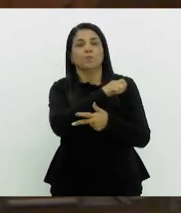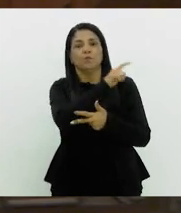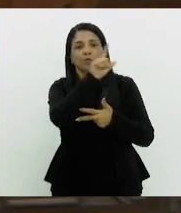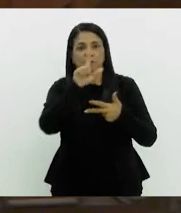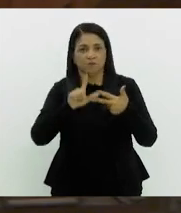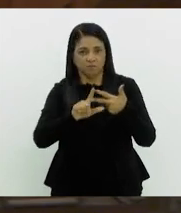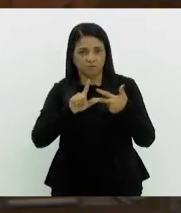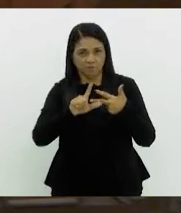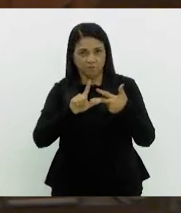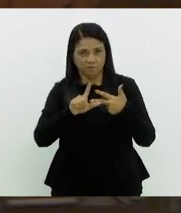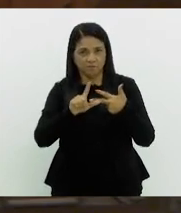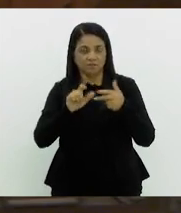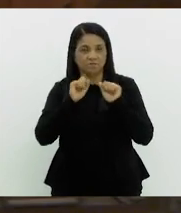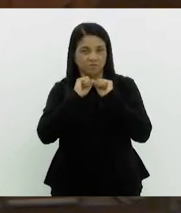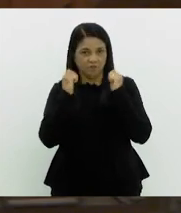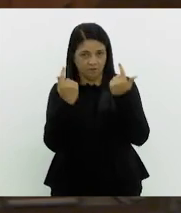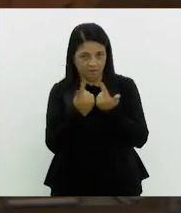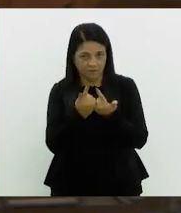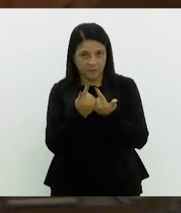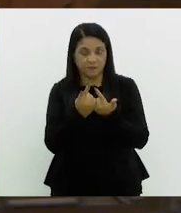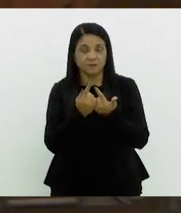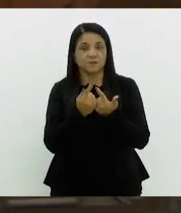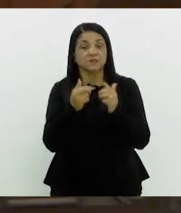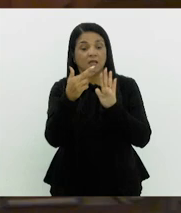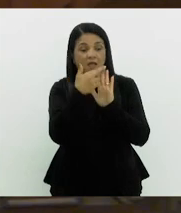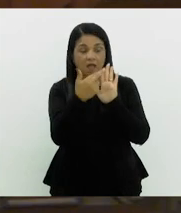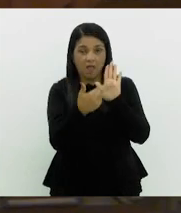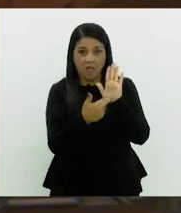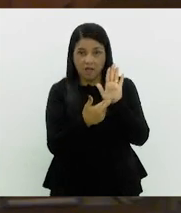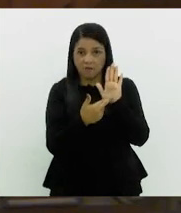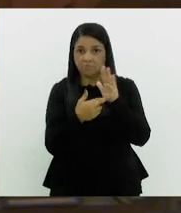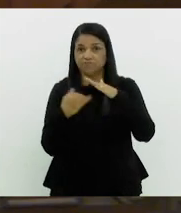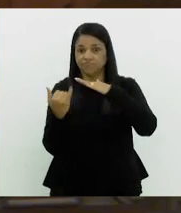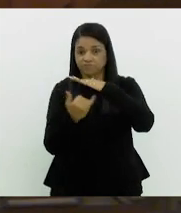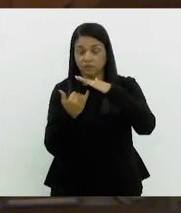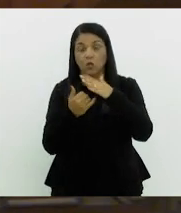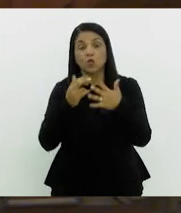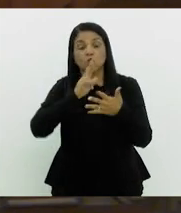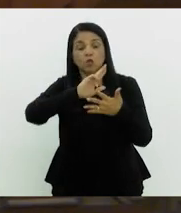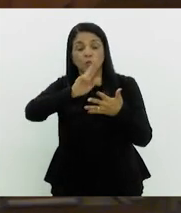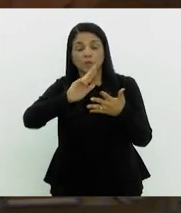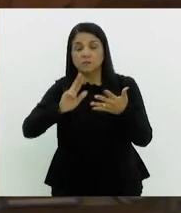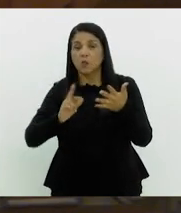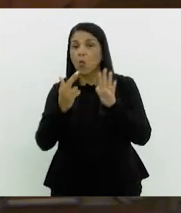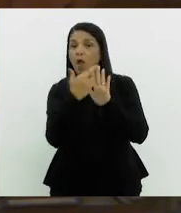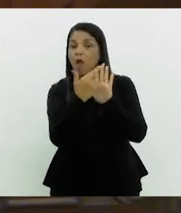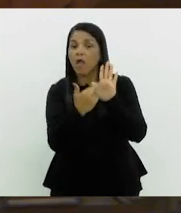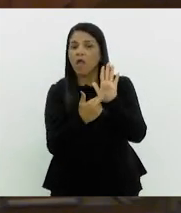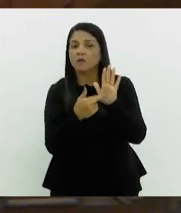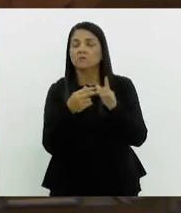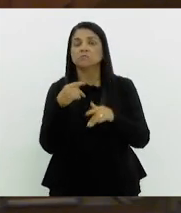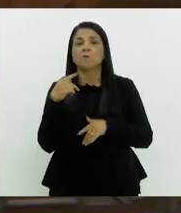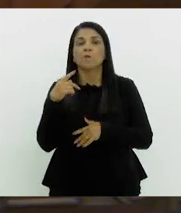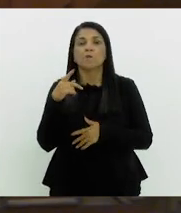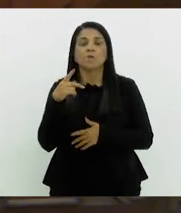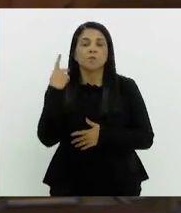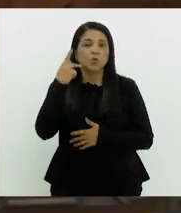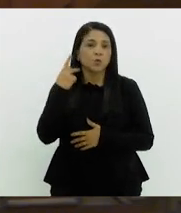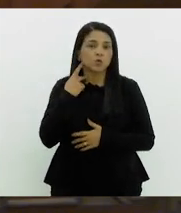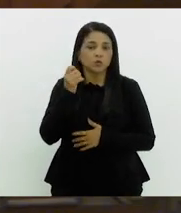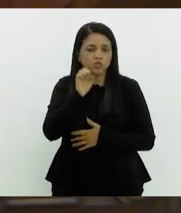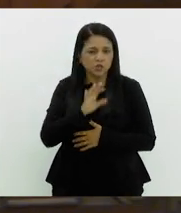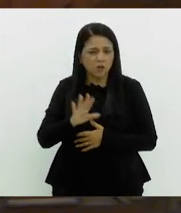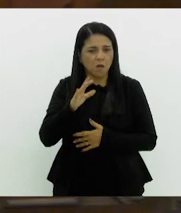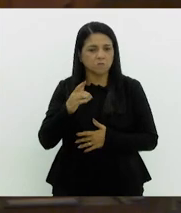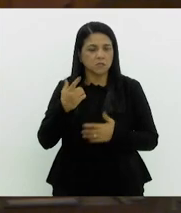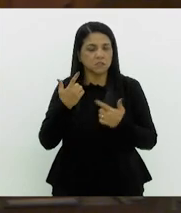possui como regra constitucional os critérios para nomeação, por exemplo, do seu procurador-geral, que precisa ter conduta ilibada,